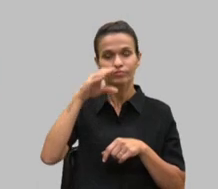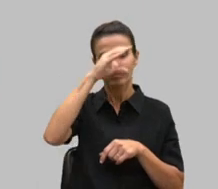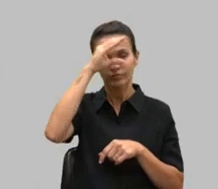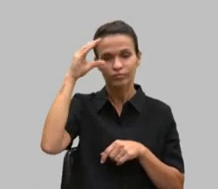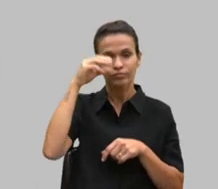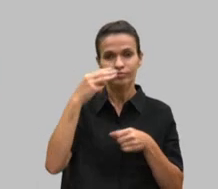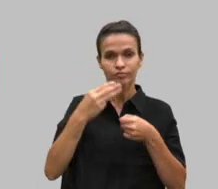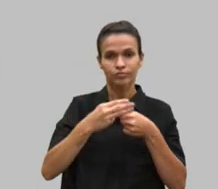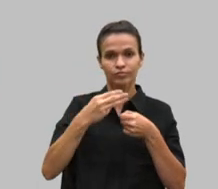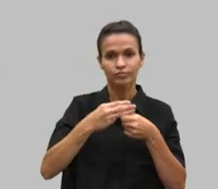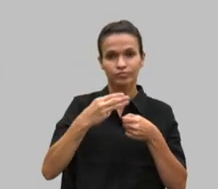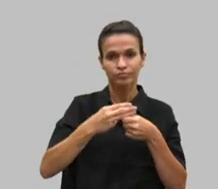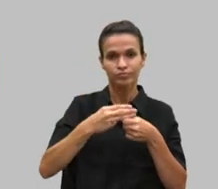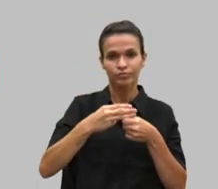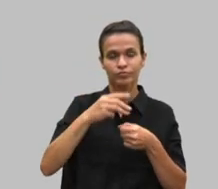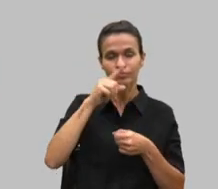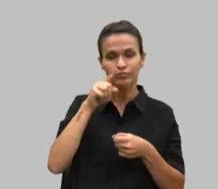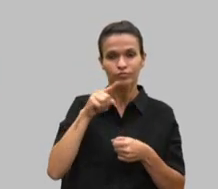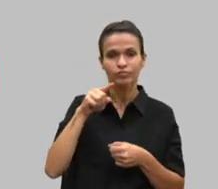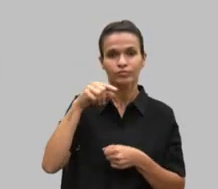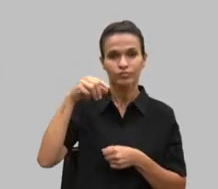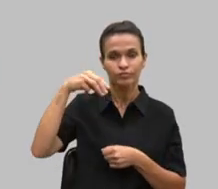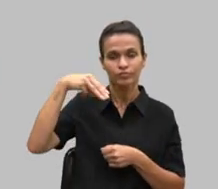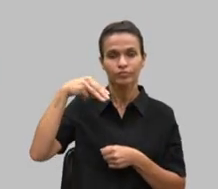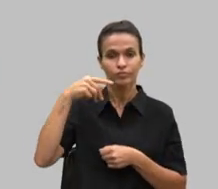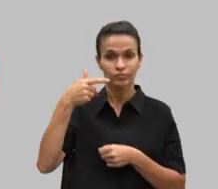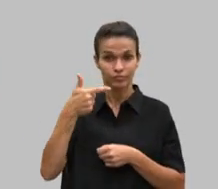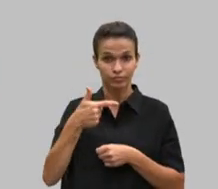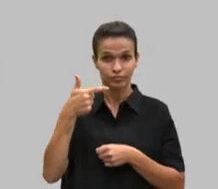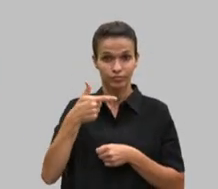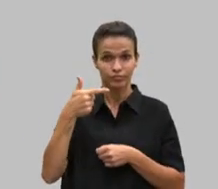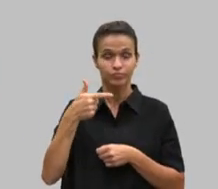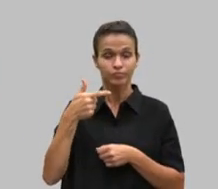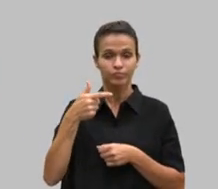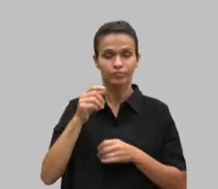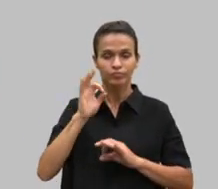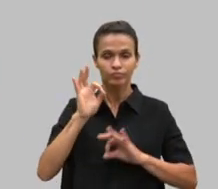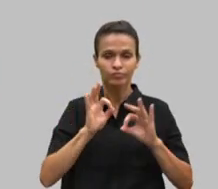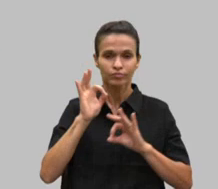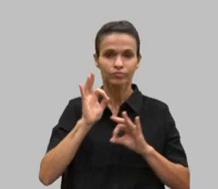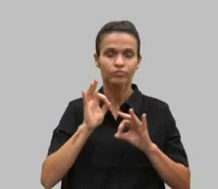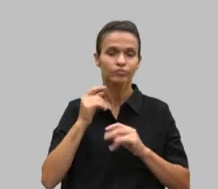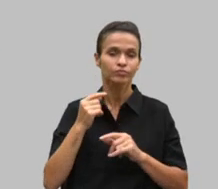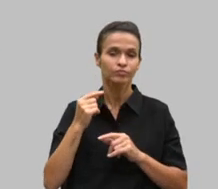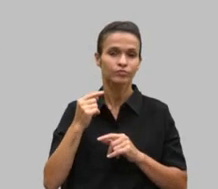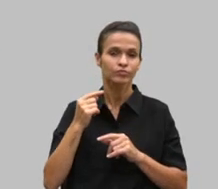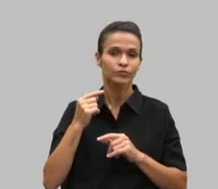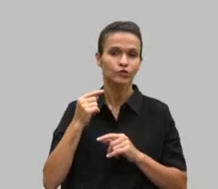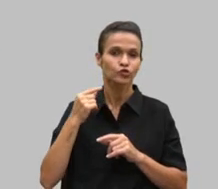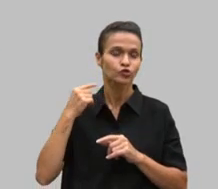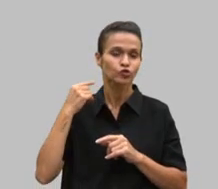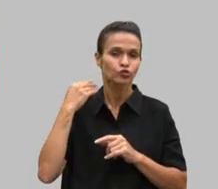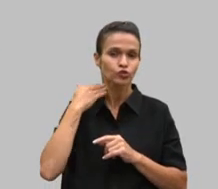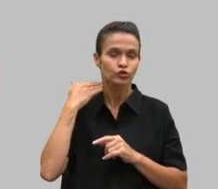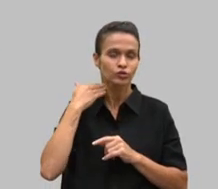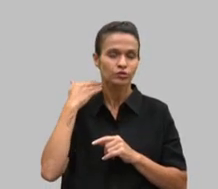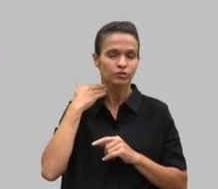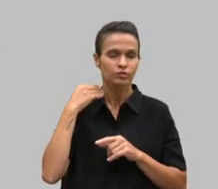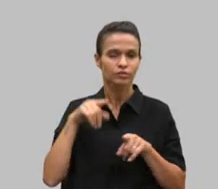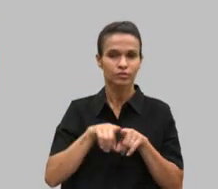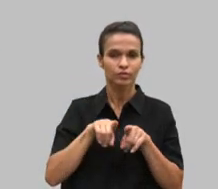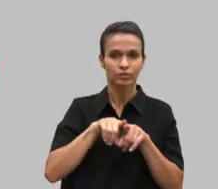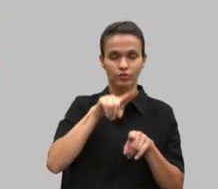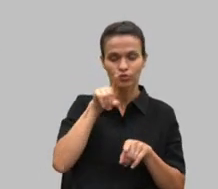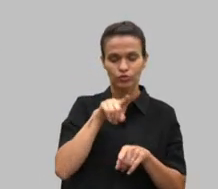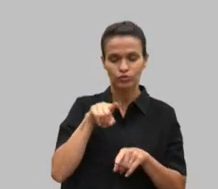Polo zona da mata dois coordenada pela câmara municipal de Juiz de Fora e Polo zona da Zona da Mata